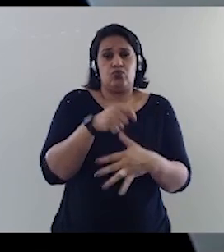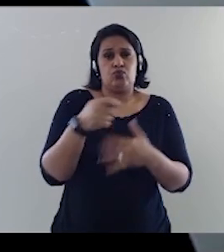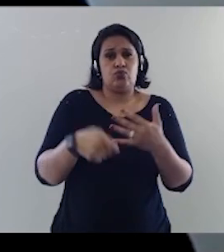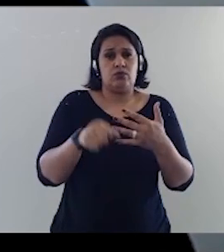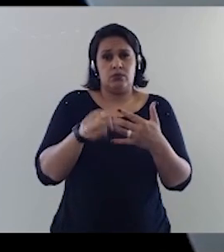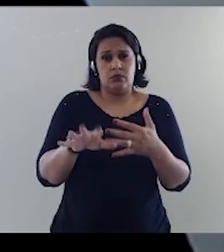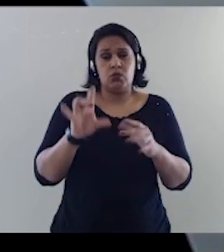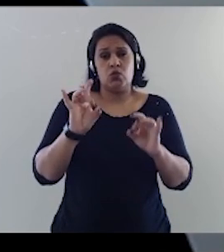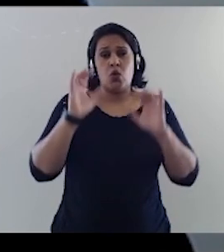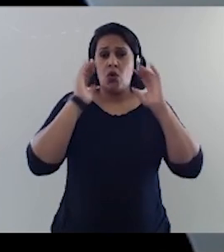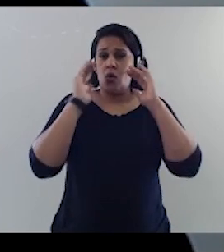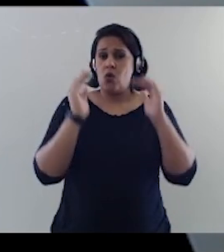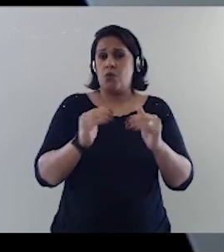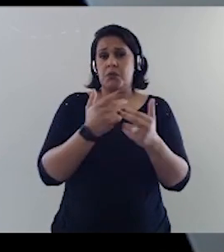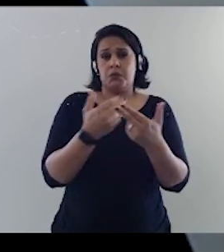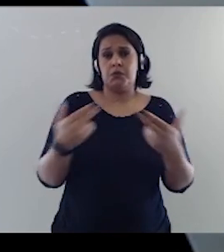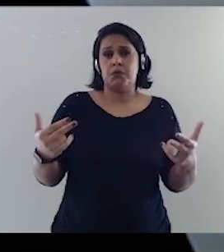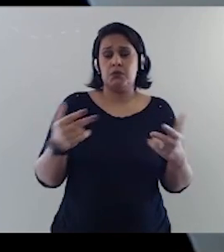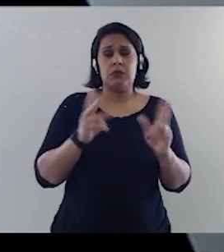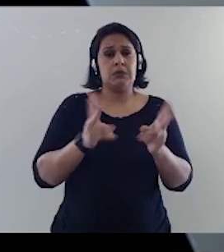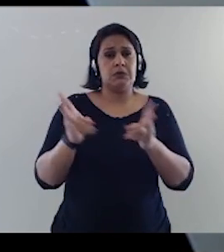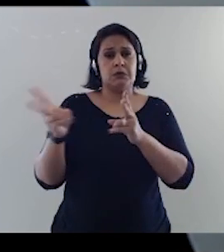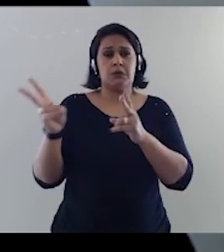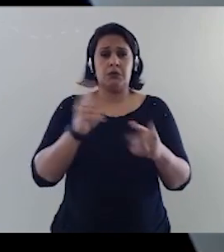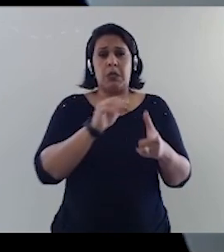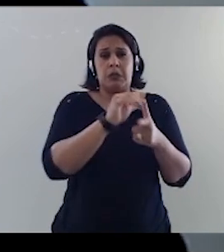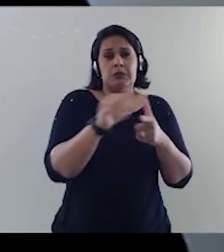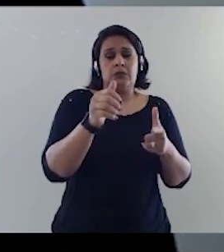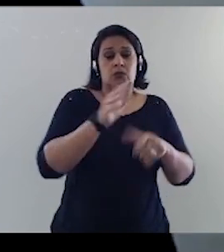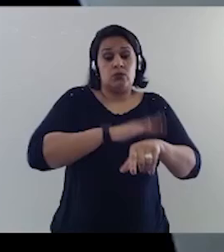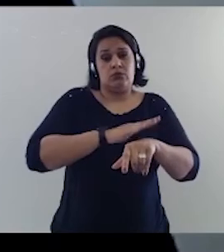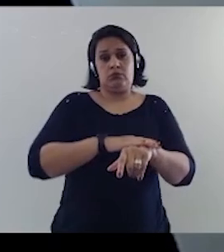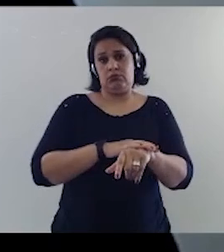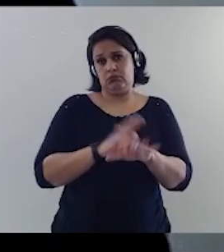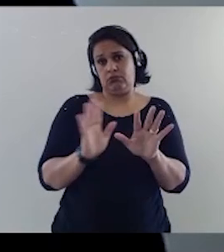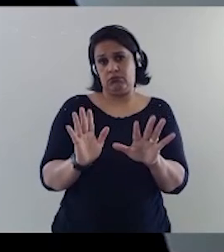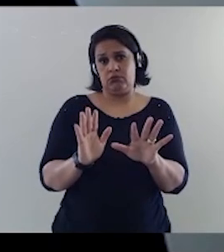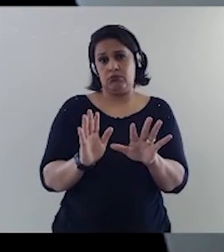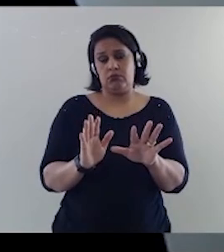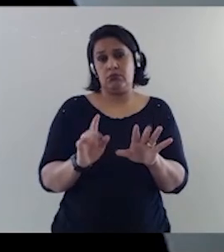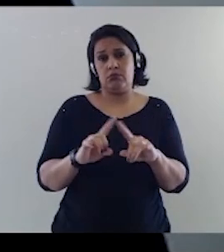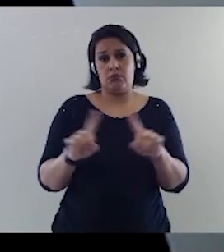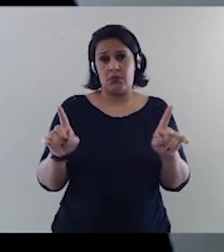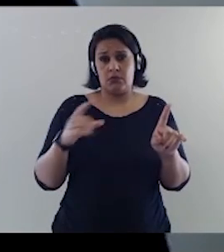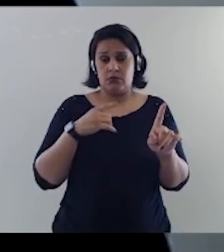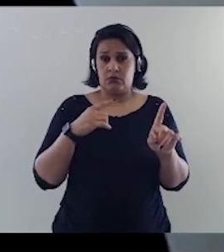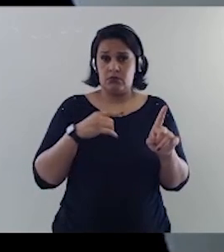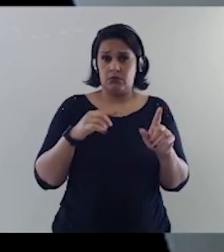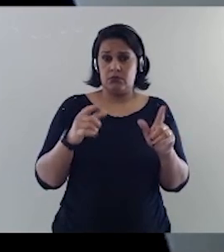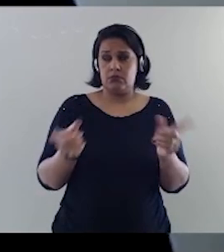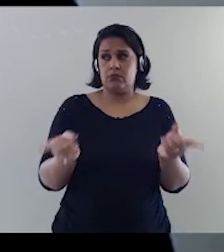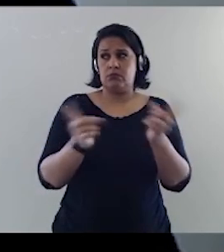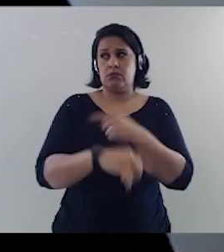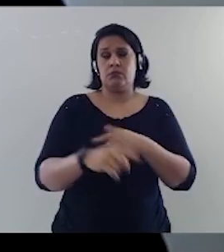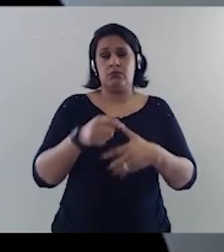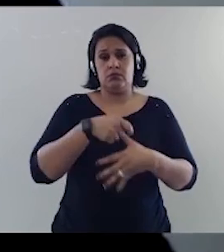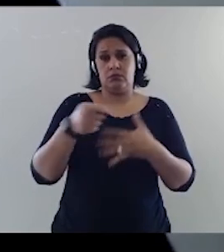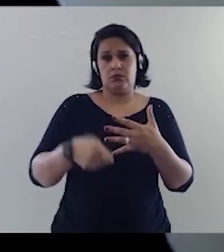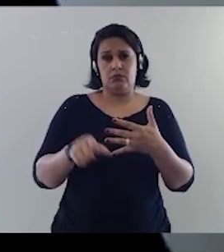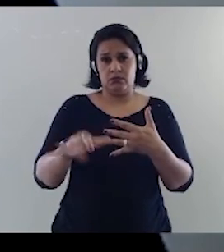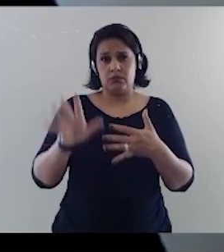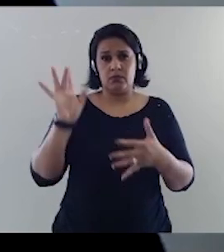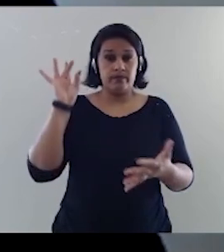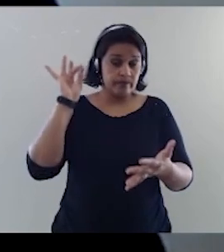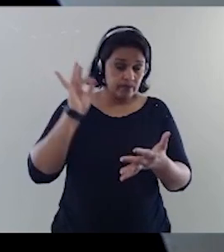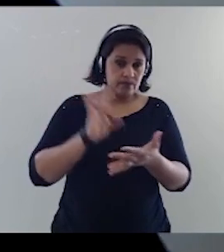obedecendo apenas aos ventos da opinião e aos caprichos do momento. Não quer dizer que as inversões jurisprudenciais sejam ilegítimas. Mesmo